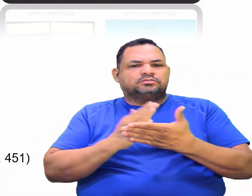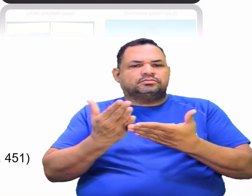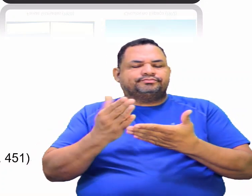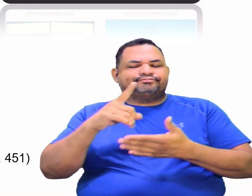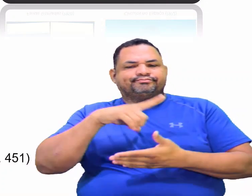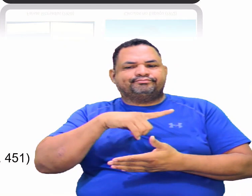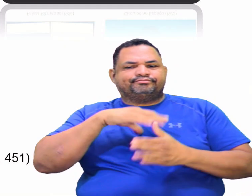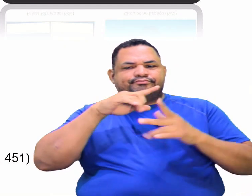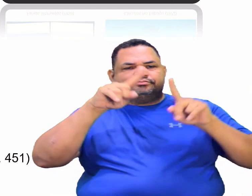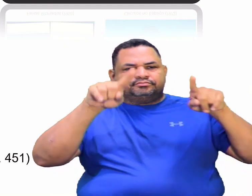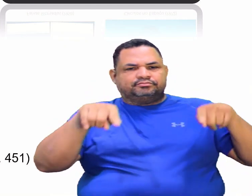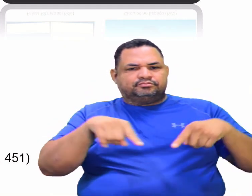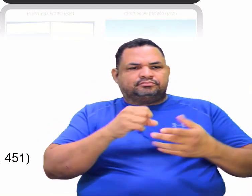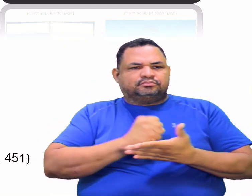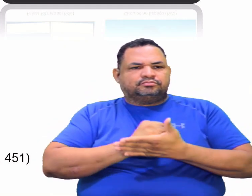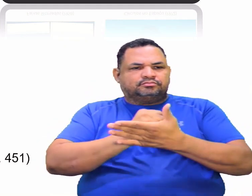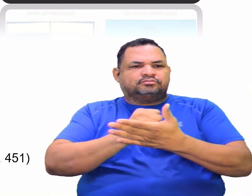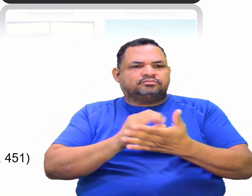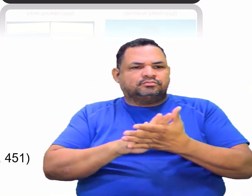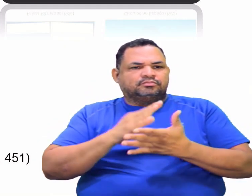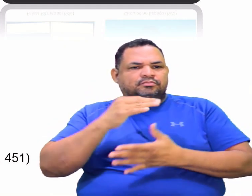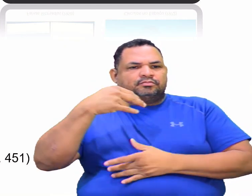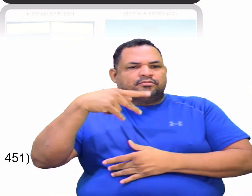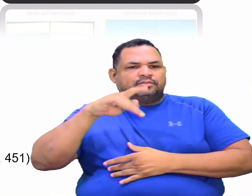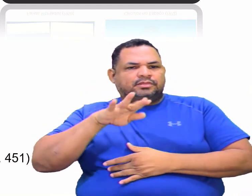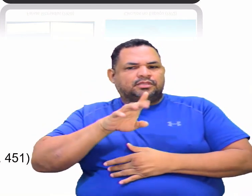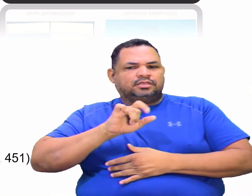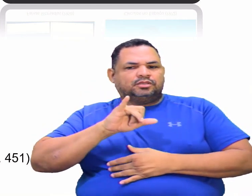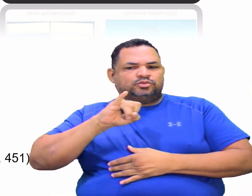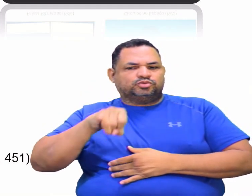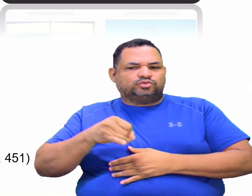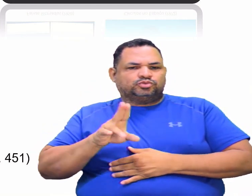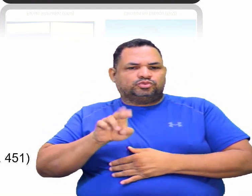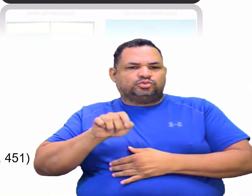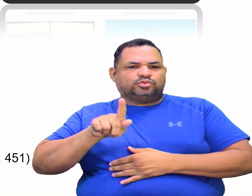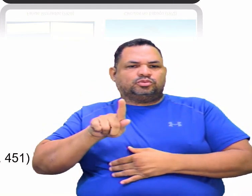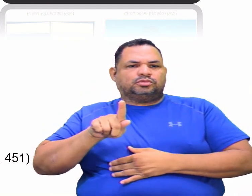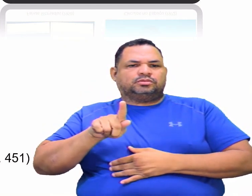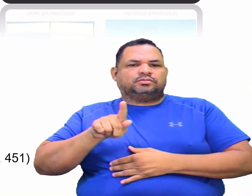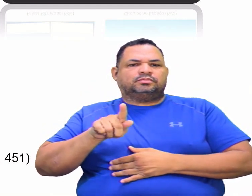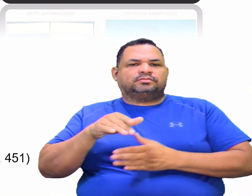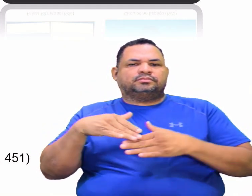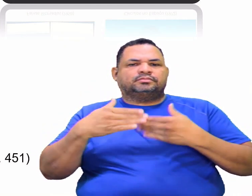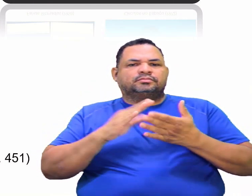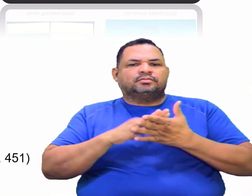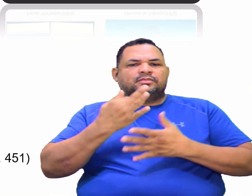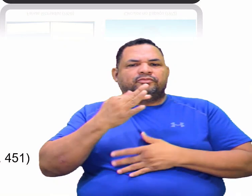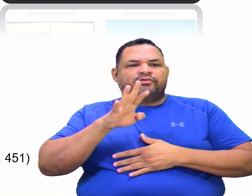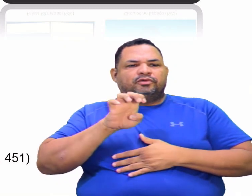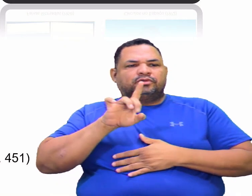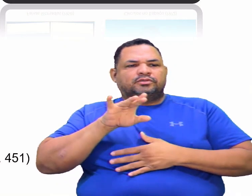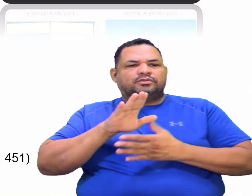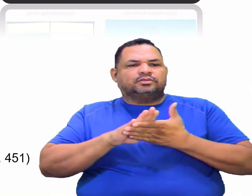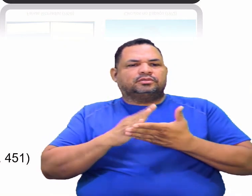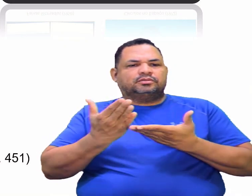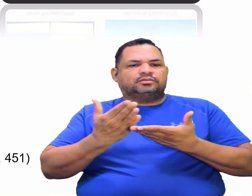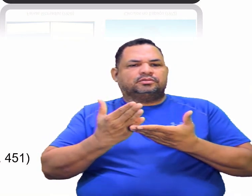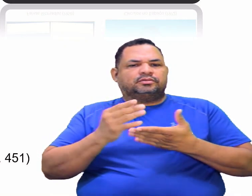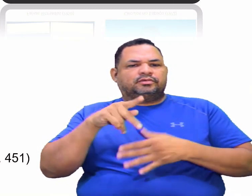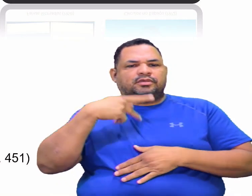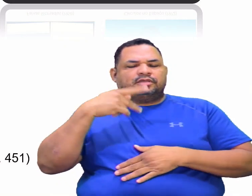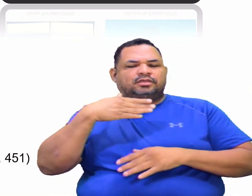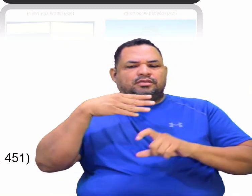que tinham base nas ideias psicoanalíticas de Young e de Freud no que se